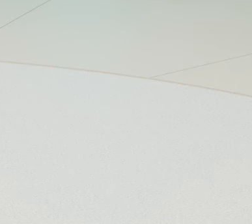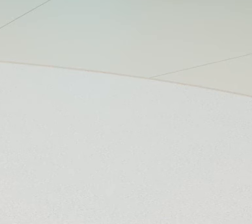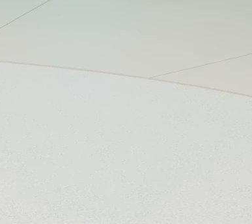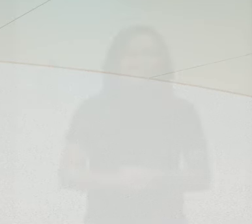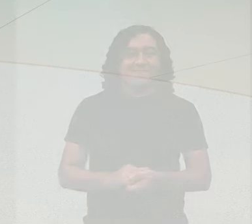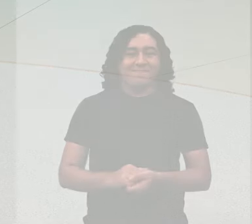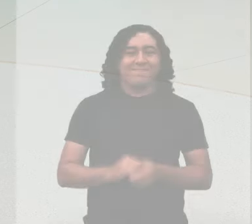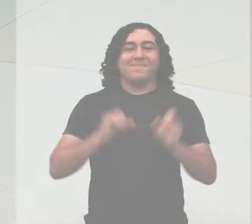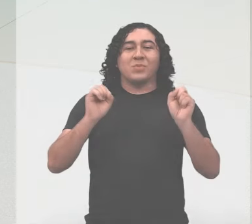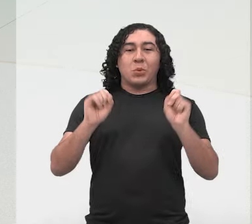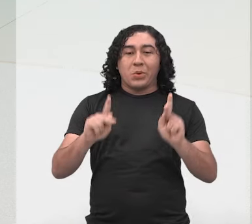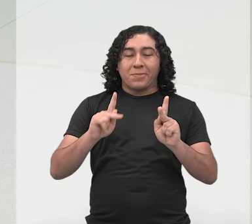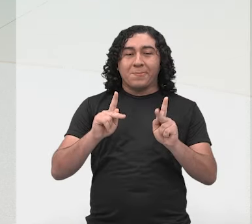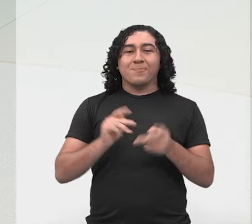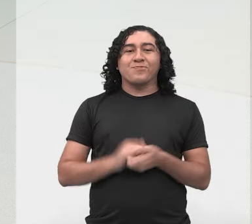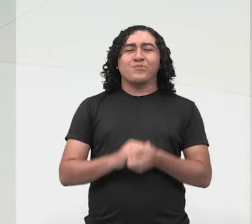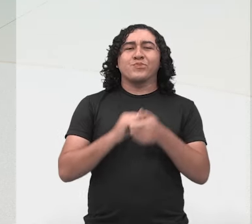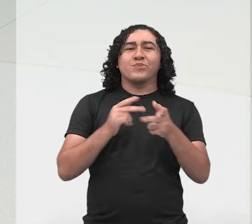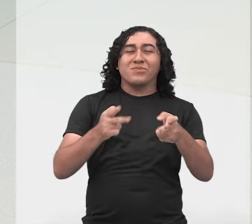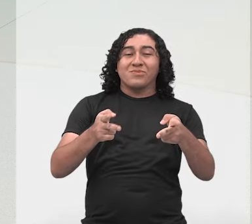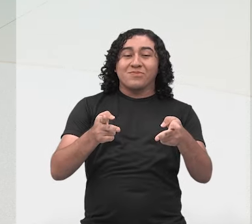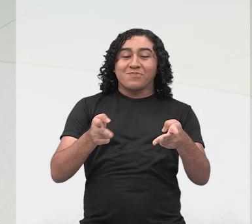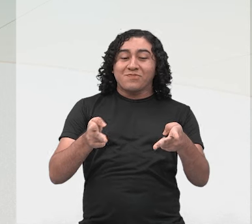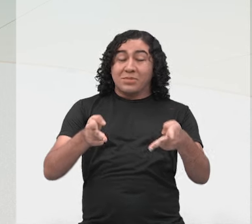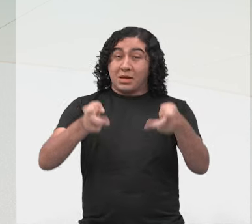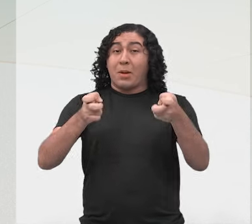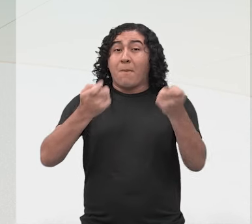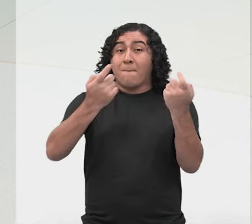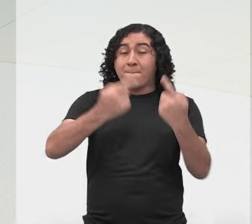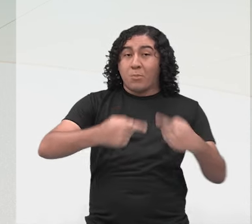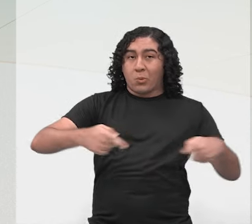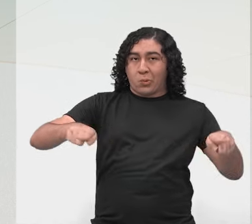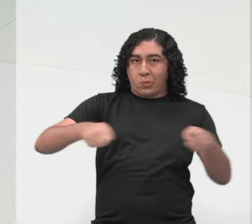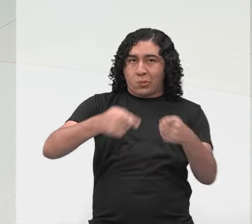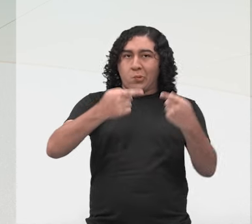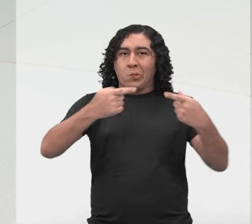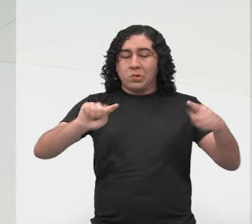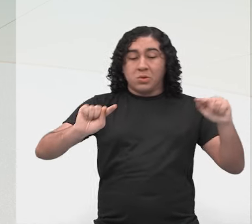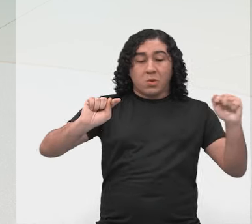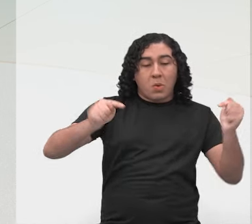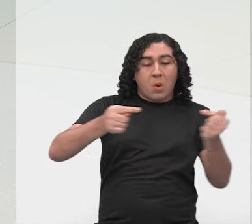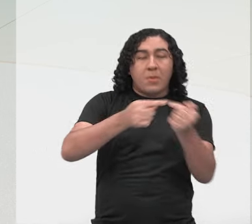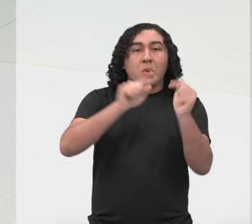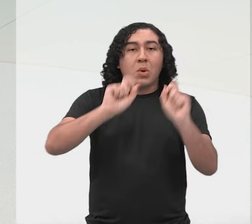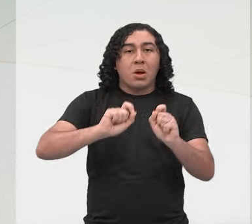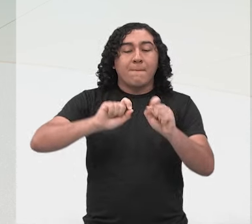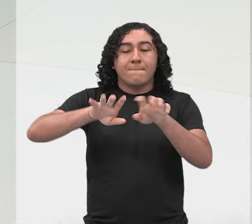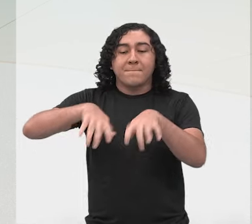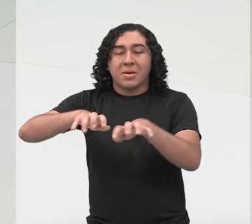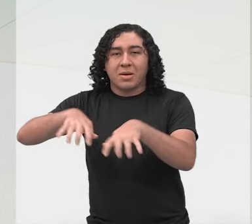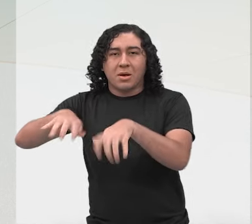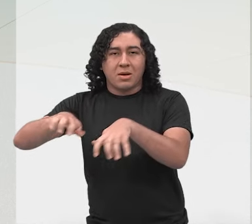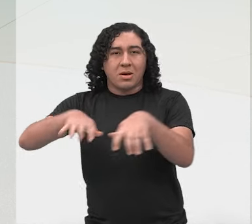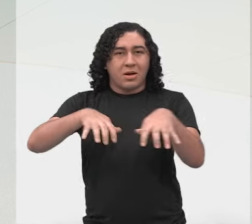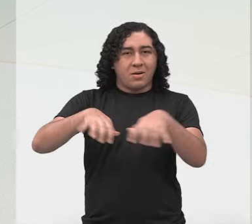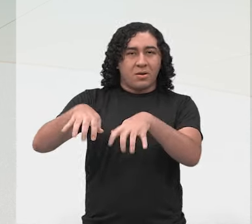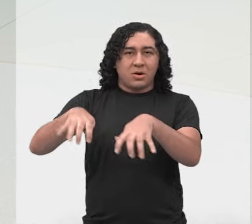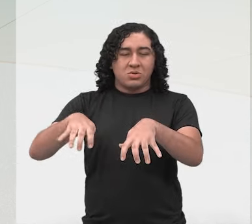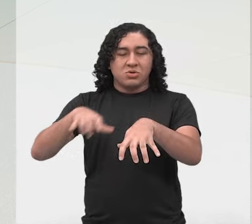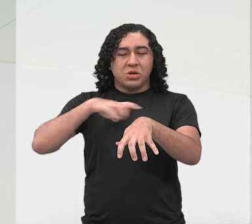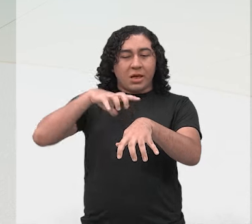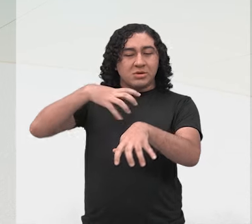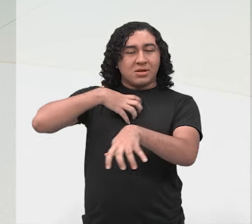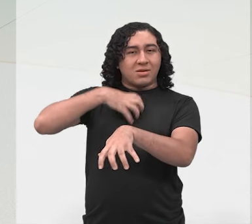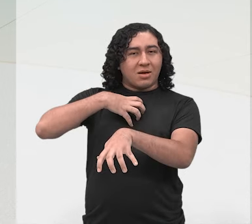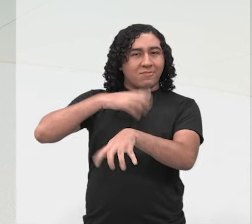Então, vocês perceberam aí o som, a questão era o piano, não é verdade? O timbre, que não precisa você estar presente lá para você saber que era